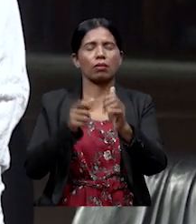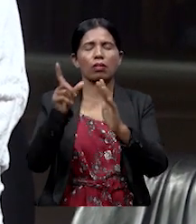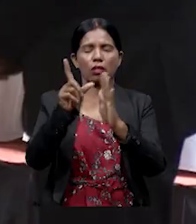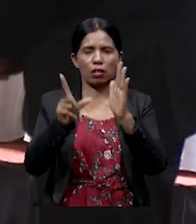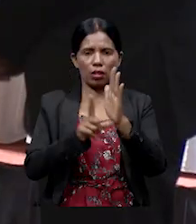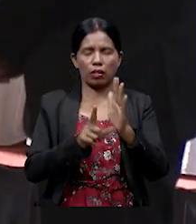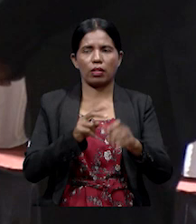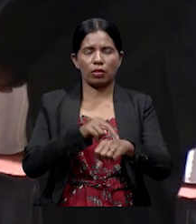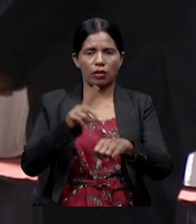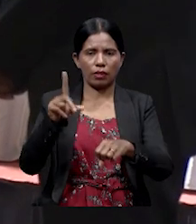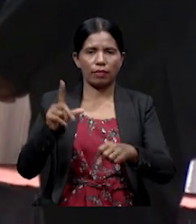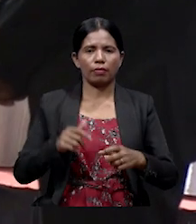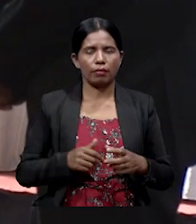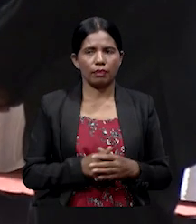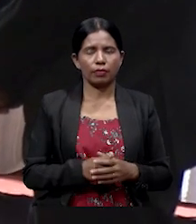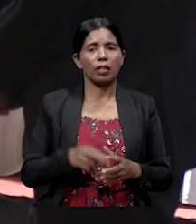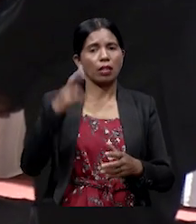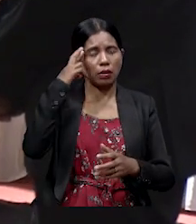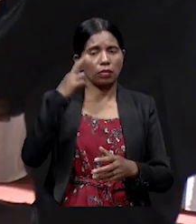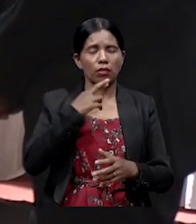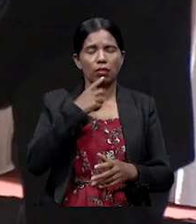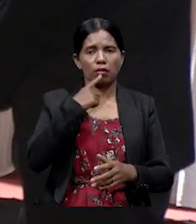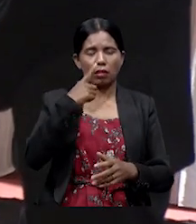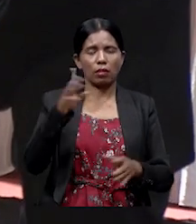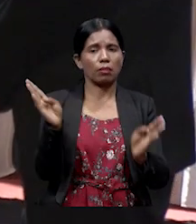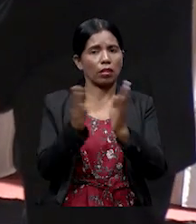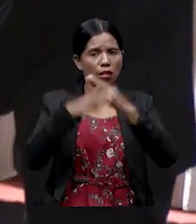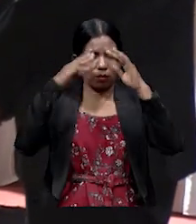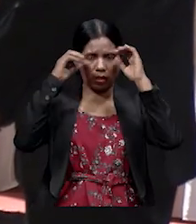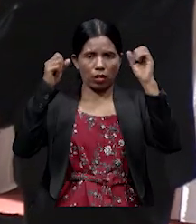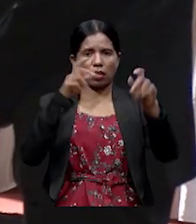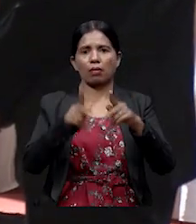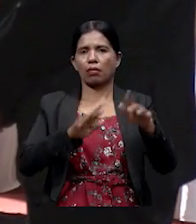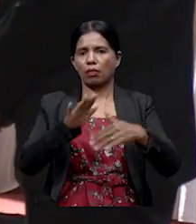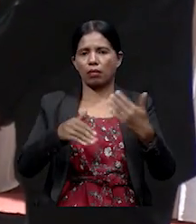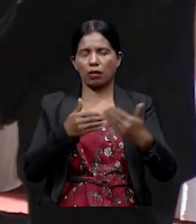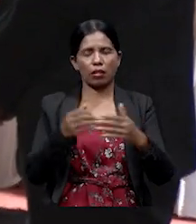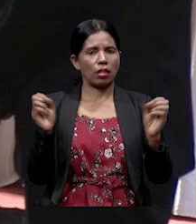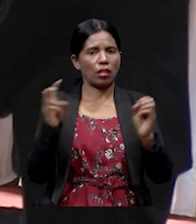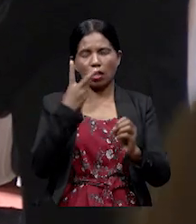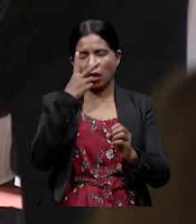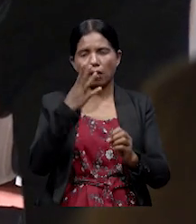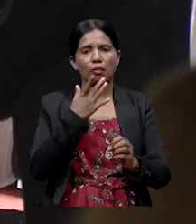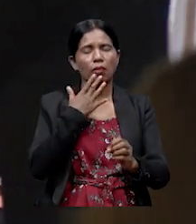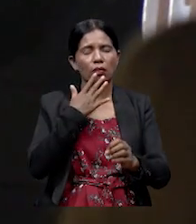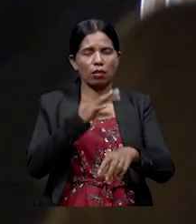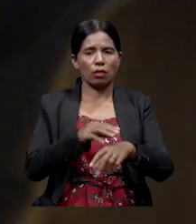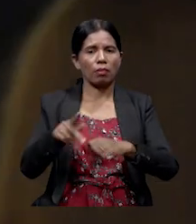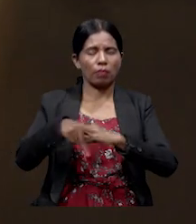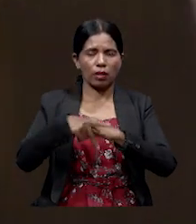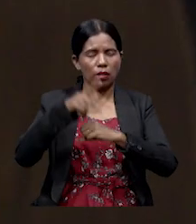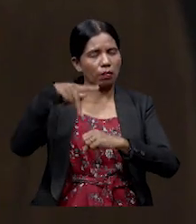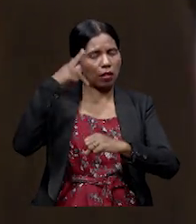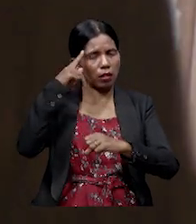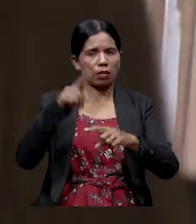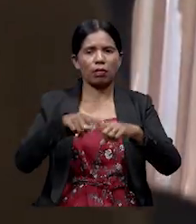nacionais. Ramos Horta Mos afirma se sai presidente ba povo tomak, la reba cor, raça no partido políticos, mas